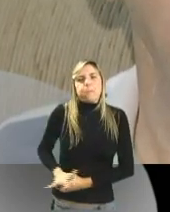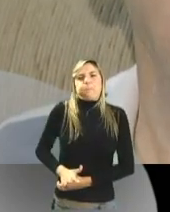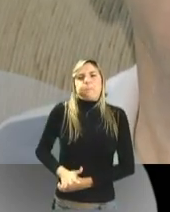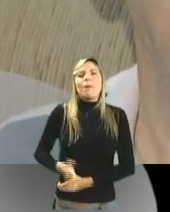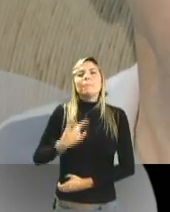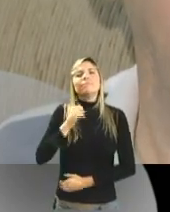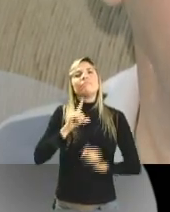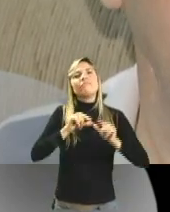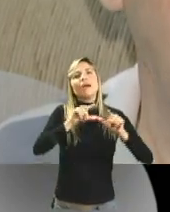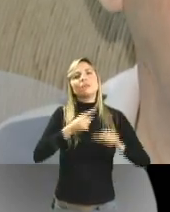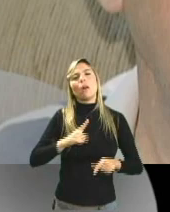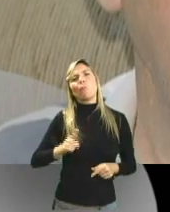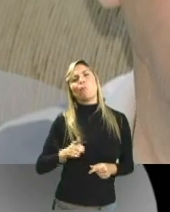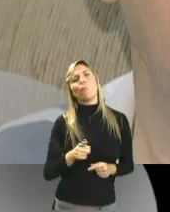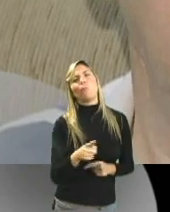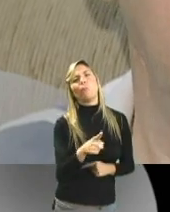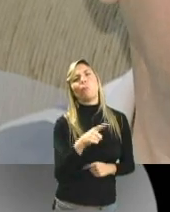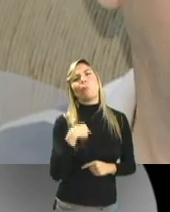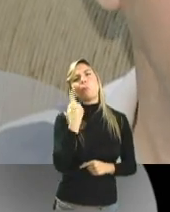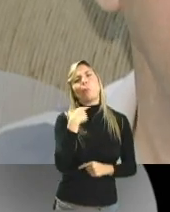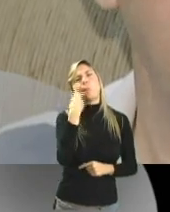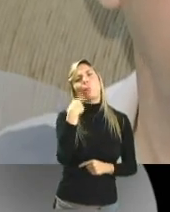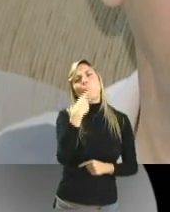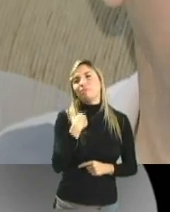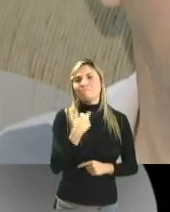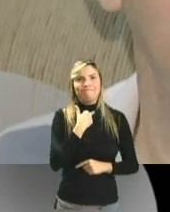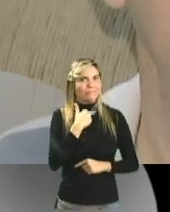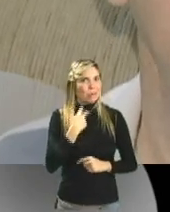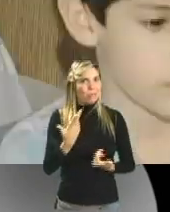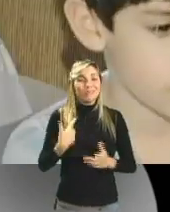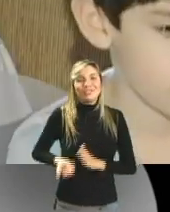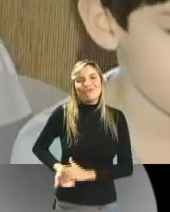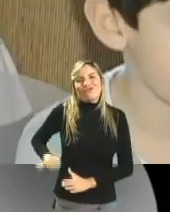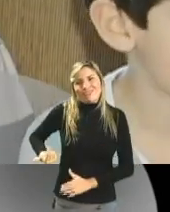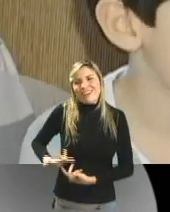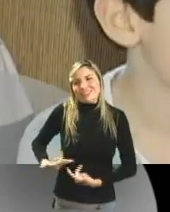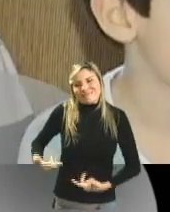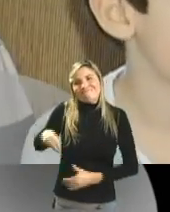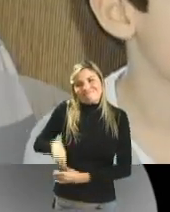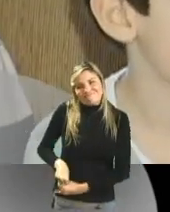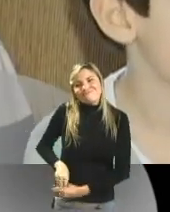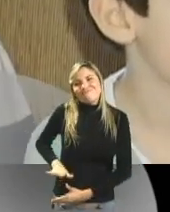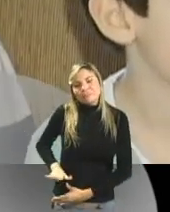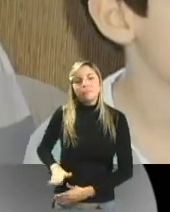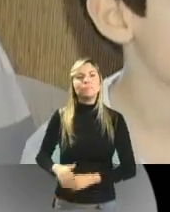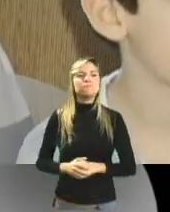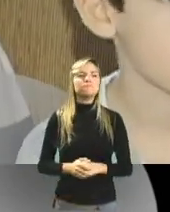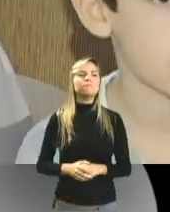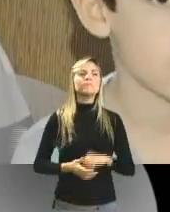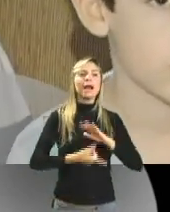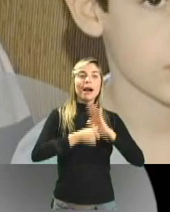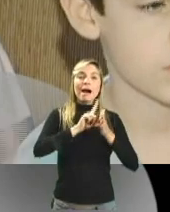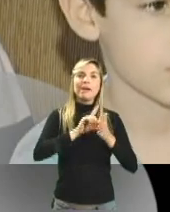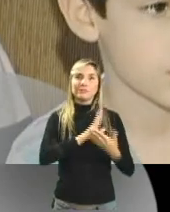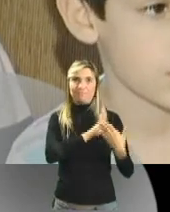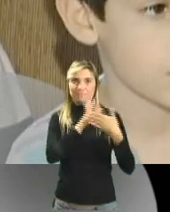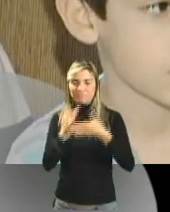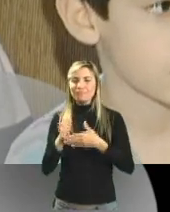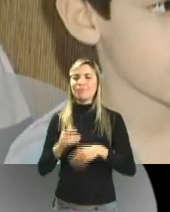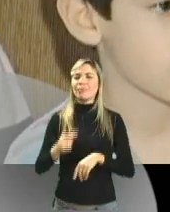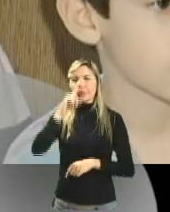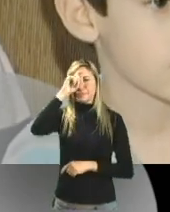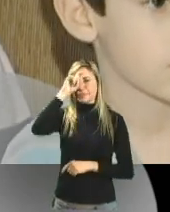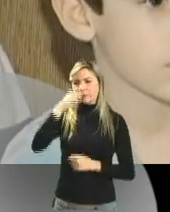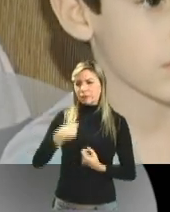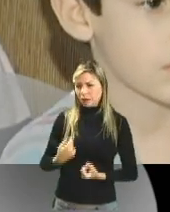muito tempo ou uma viagem longa. Então isso complica pra gente. Quando ele chegou do hospital, que eu pensei que eu teria que fazer